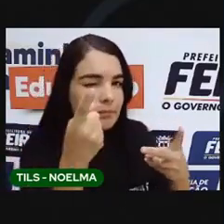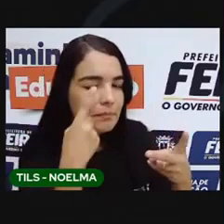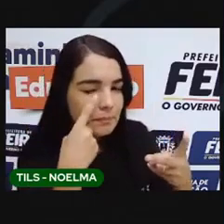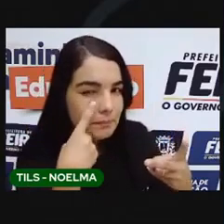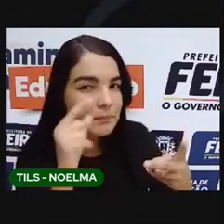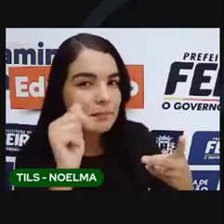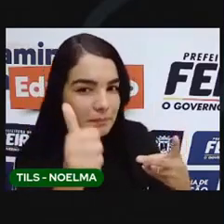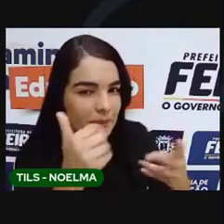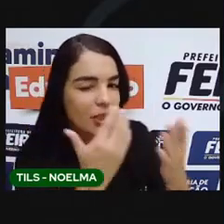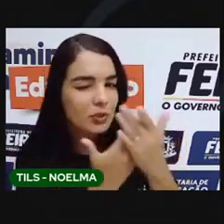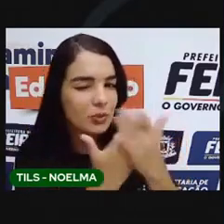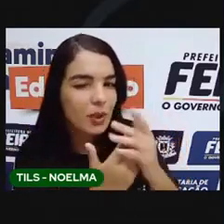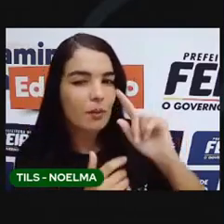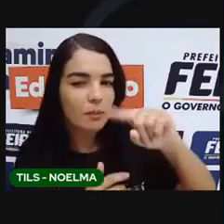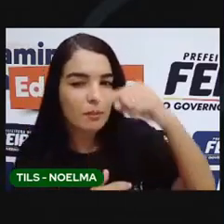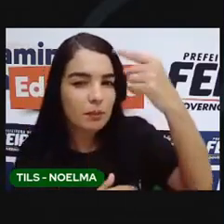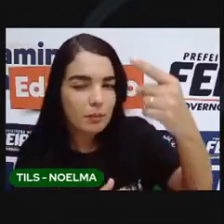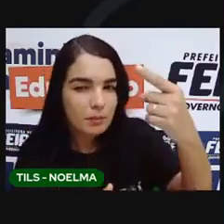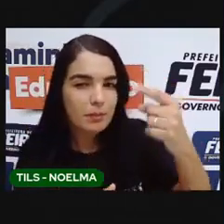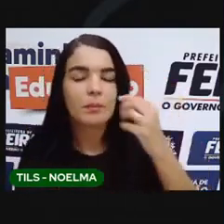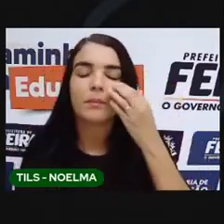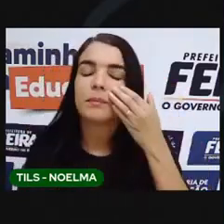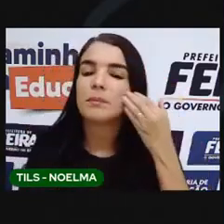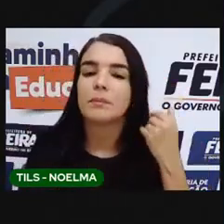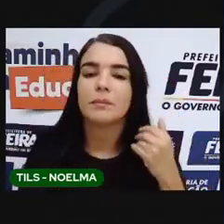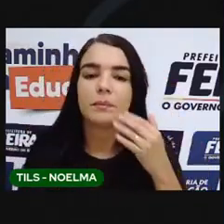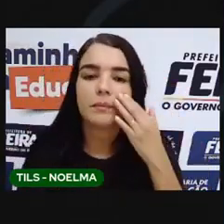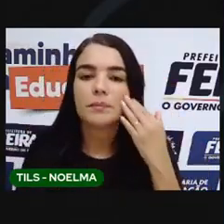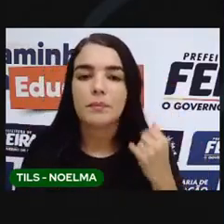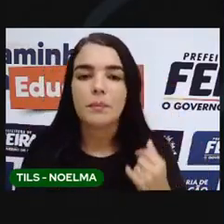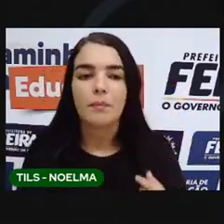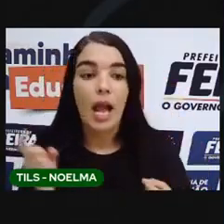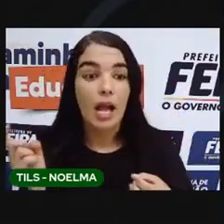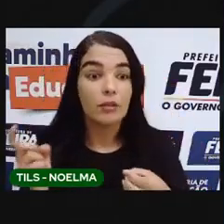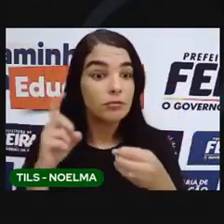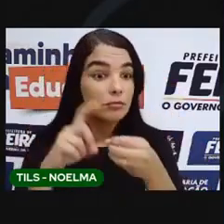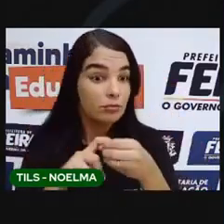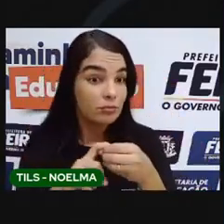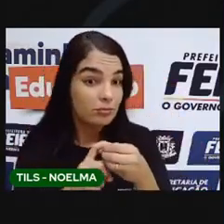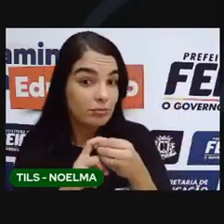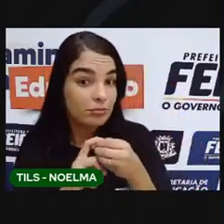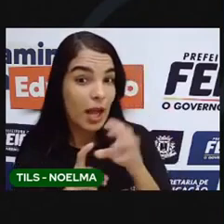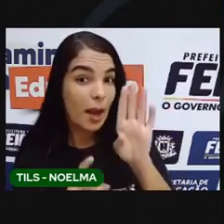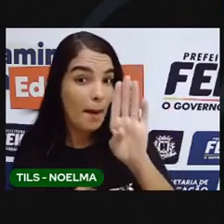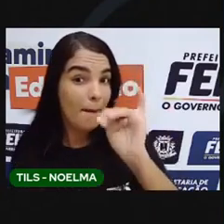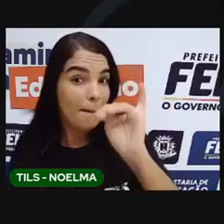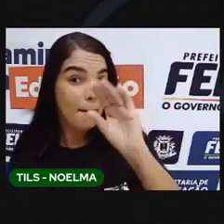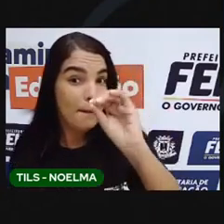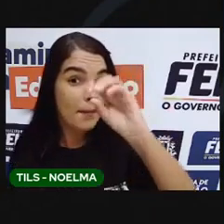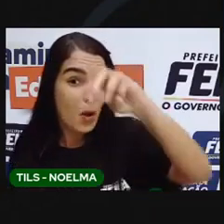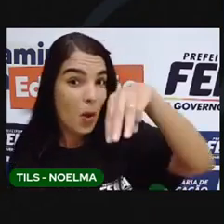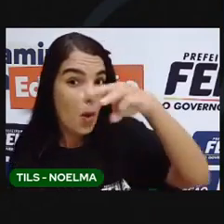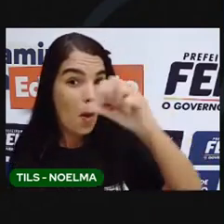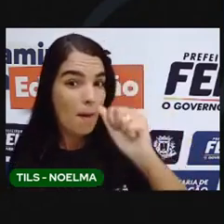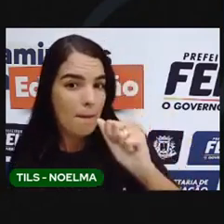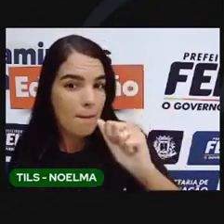sobre ele, que é o da Mata Atlântica, tá? Mas voltando ao assunto bioma Caatinga, sua vegetação